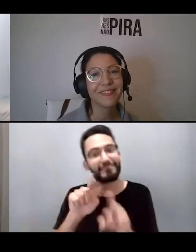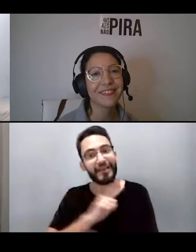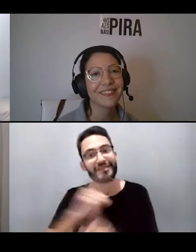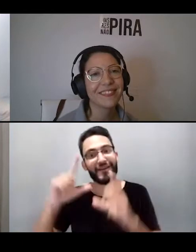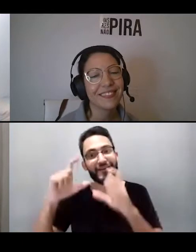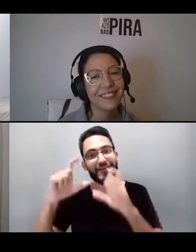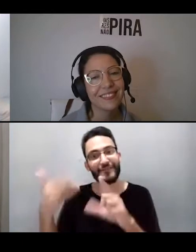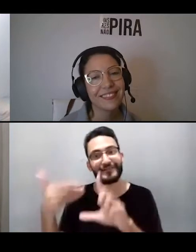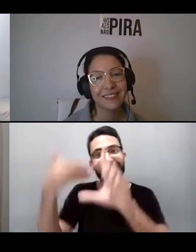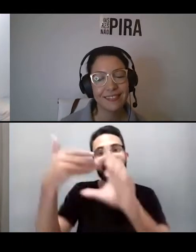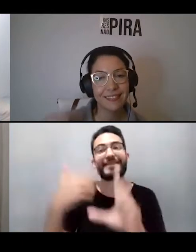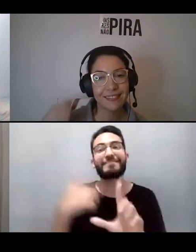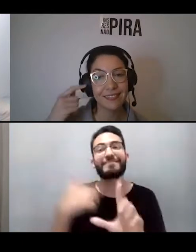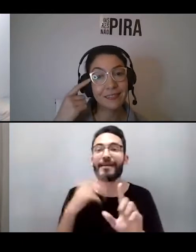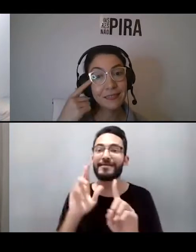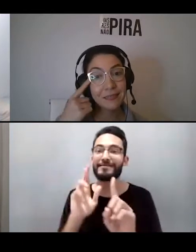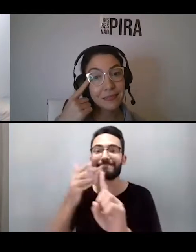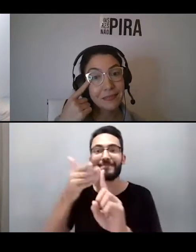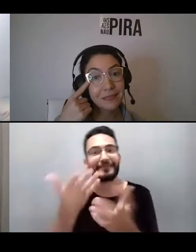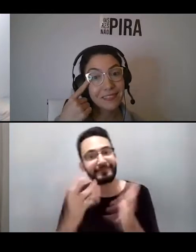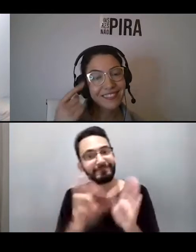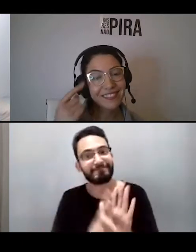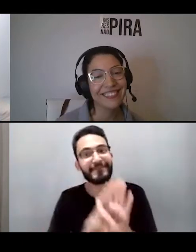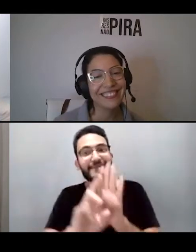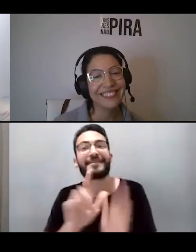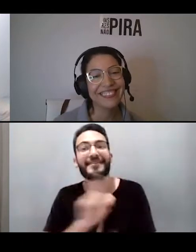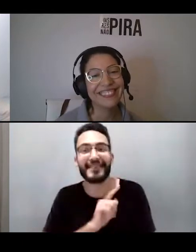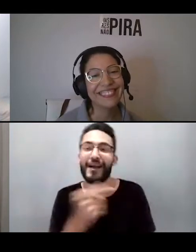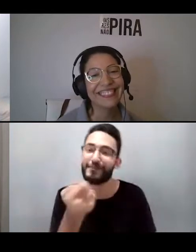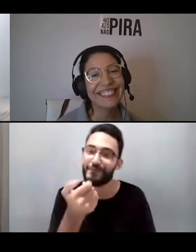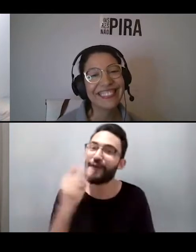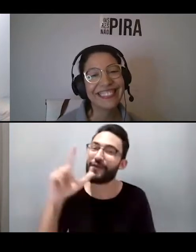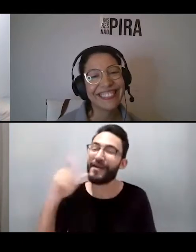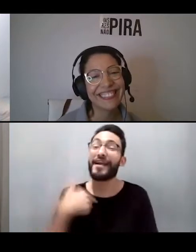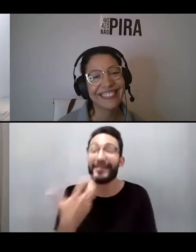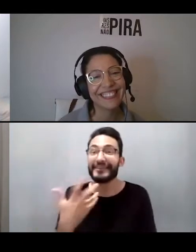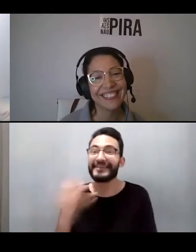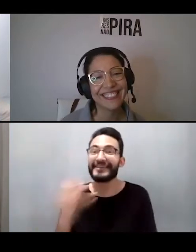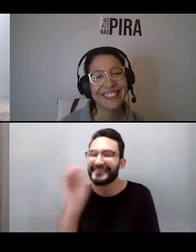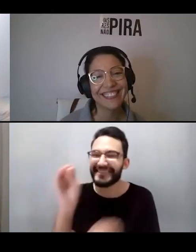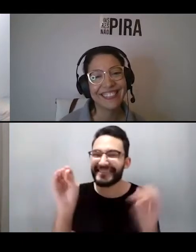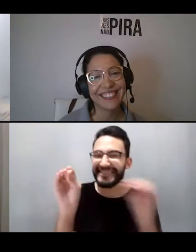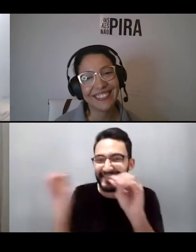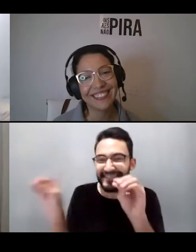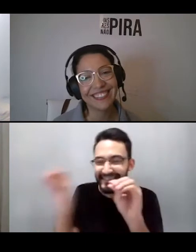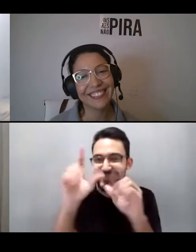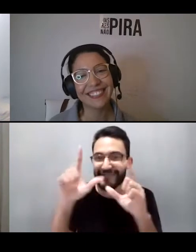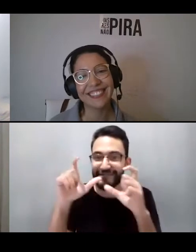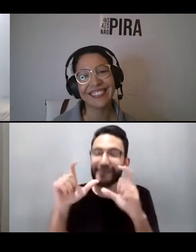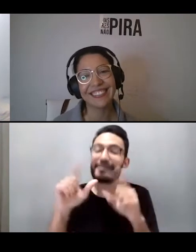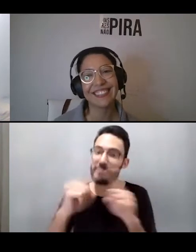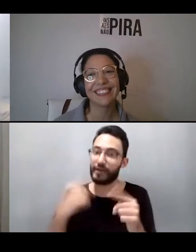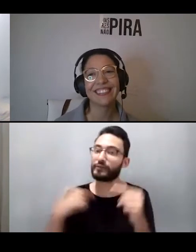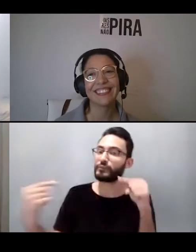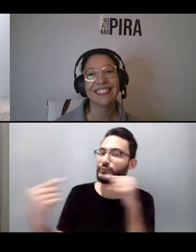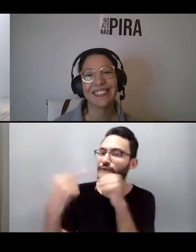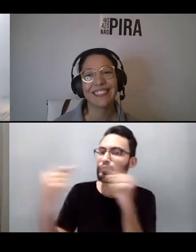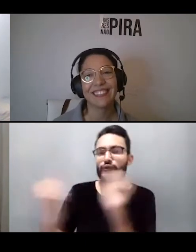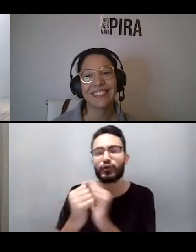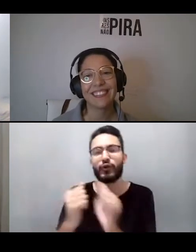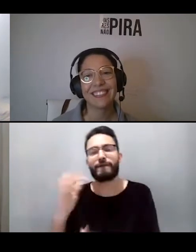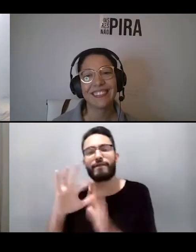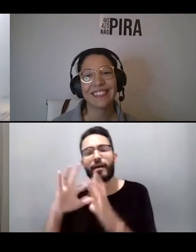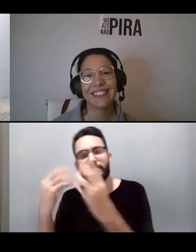me representam, né? Acho que é difícil colocar aqui poucas fotos, gostaria de colocar muito mais, mas eu sou muito ligada à minha família, amigos,